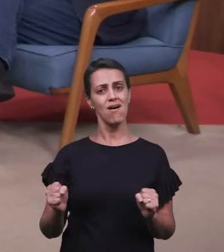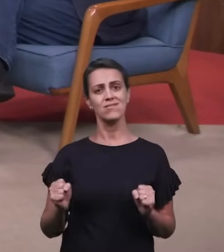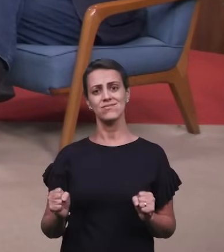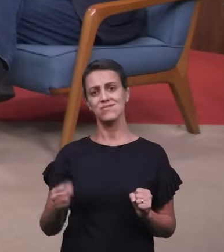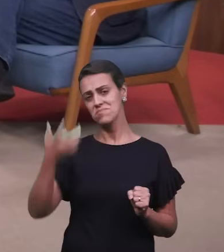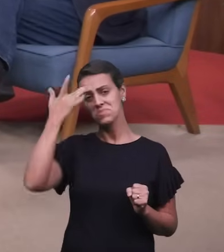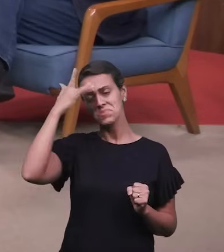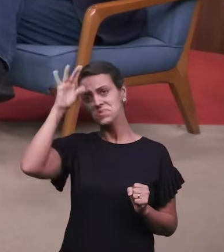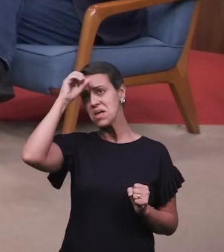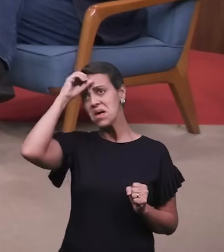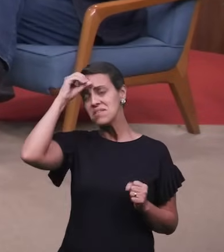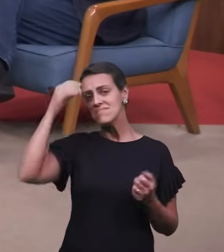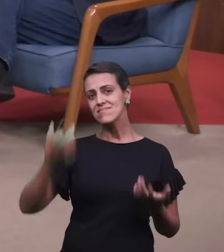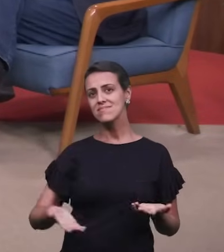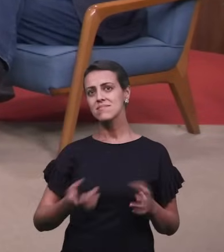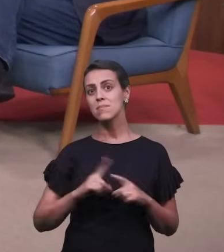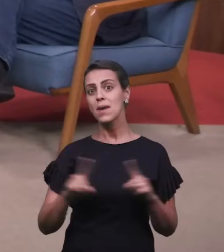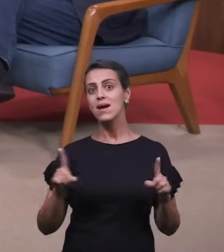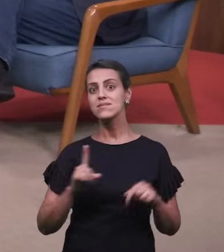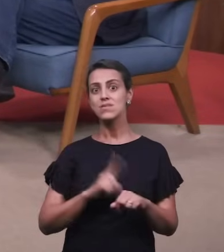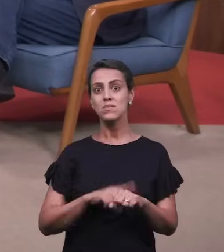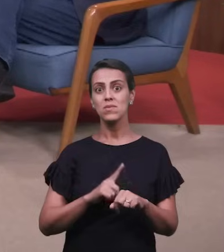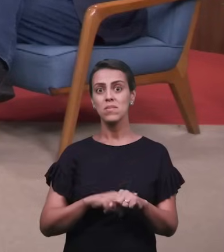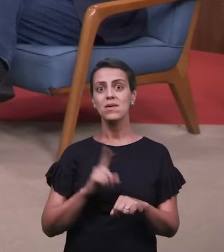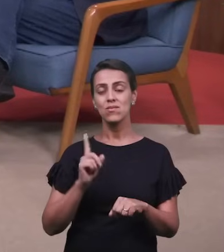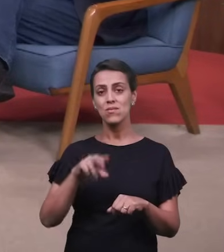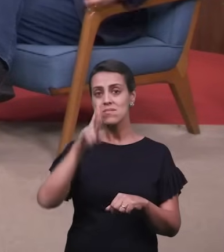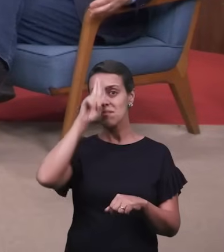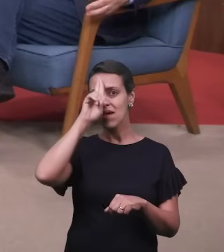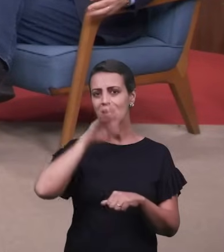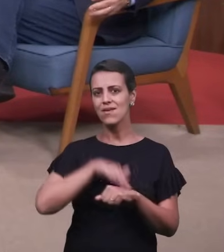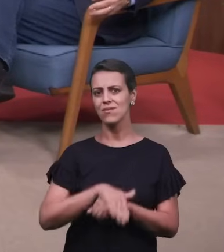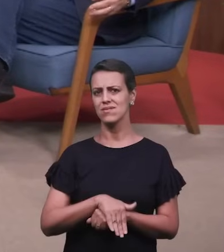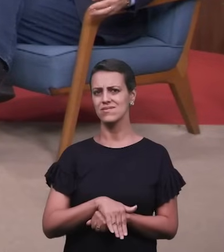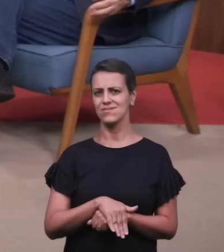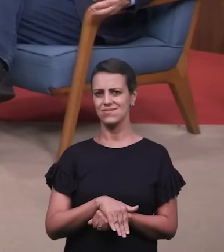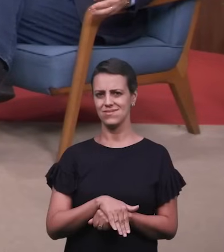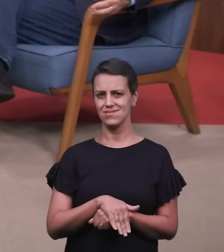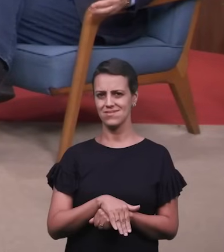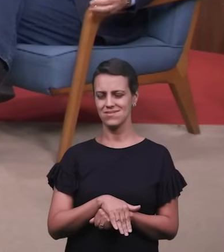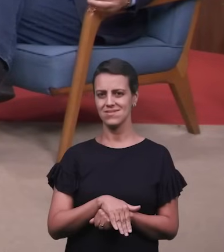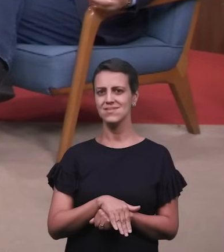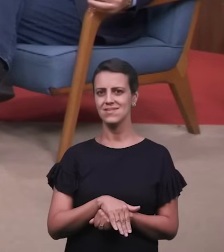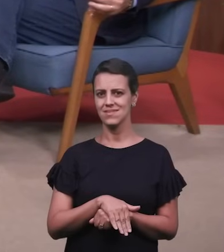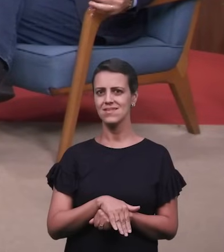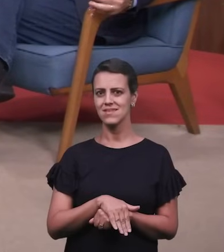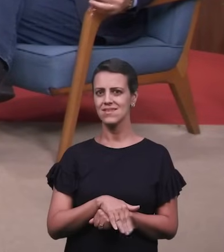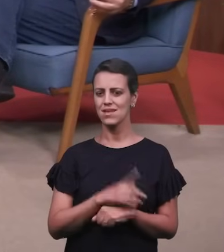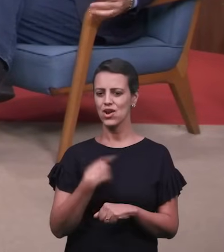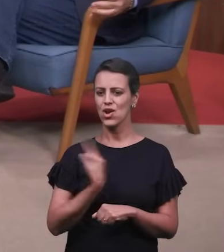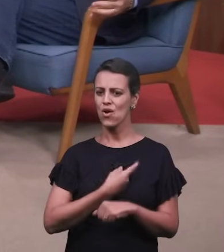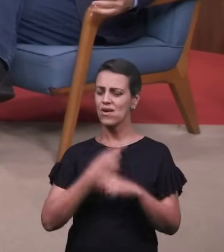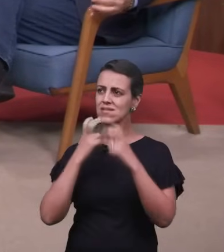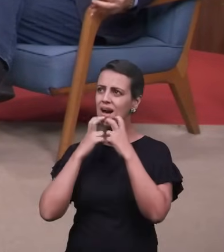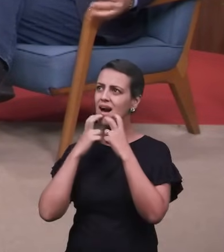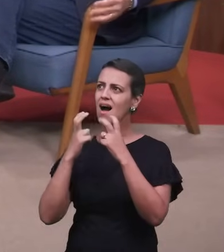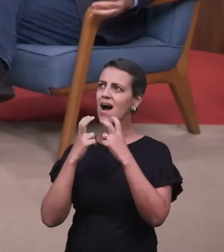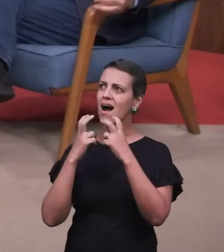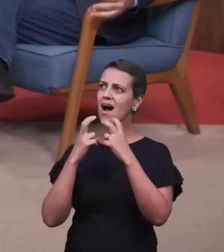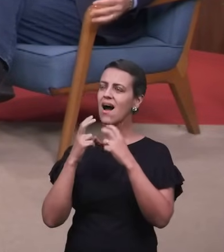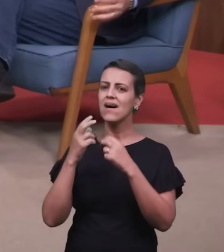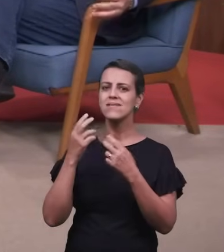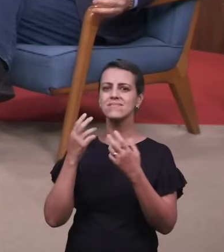amanhã, não sabemos. Né? Mas o momento é a meia-noite. O grito é esse.